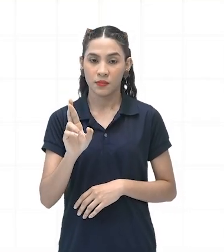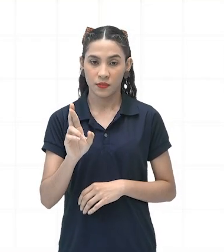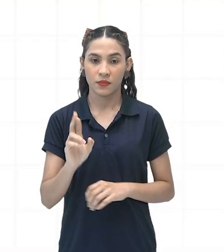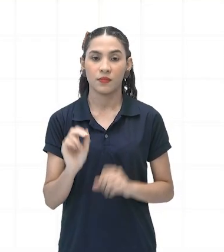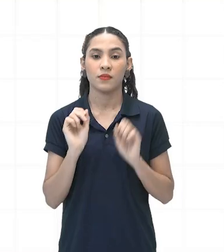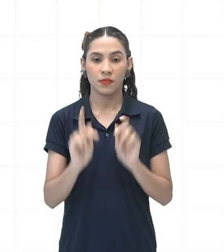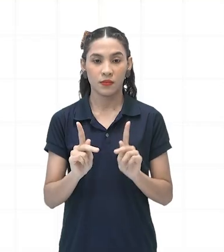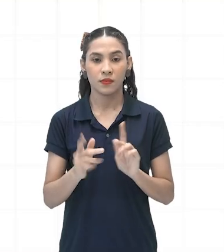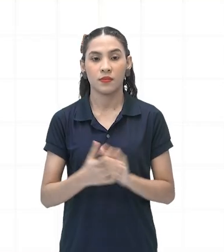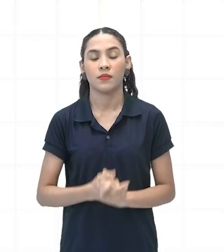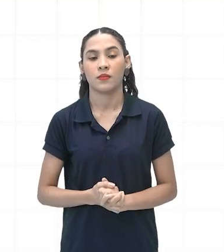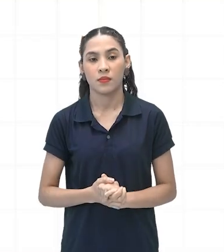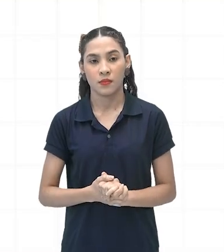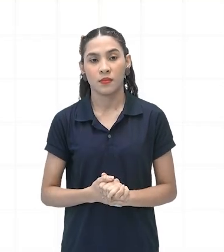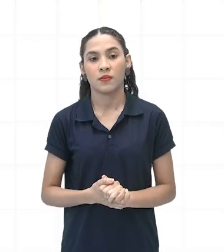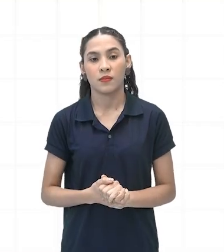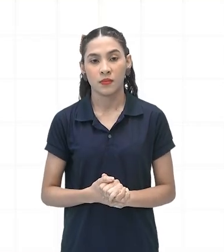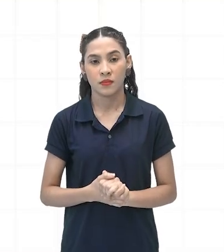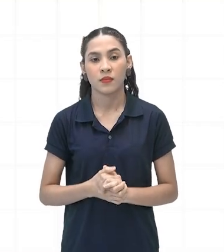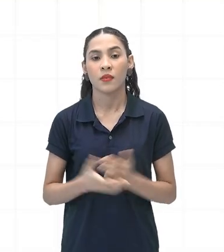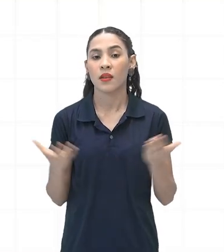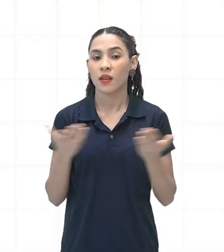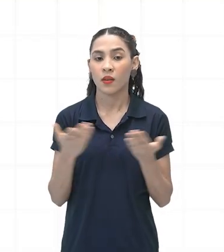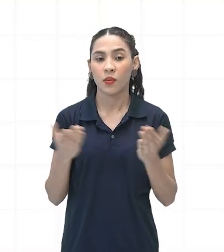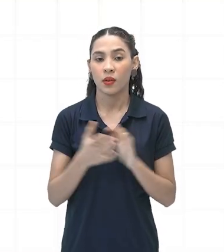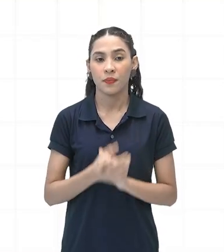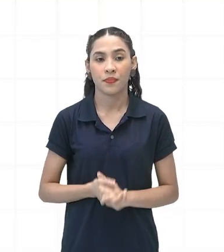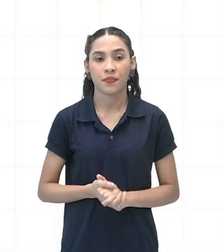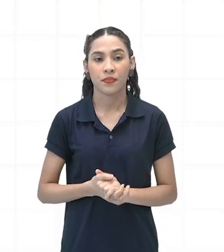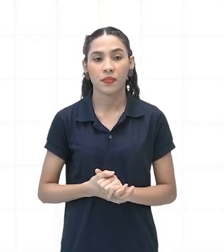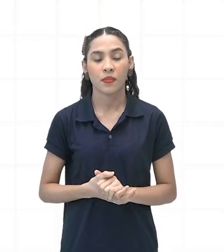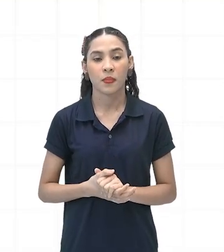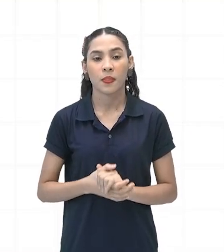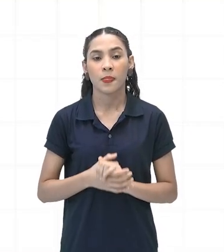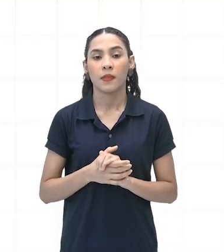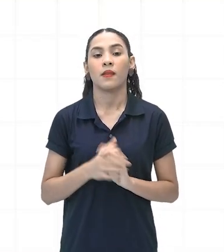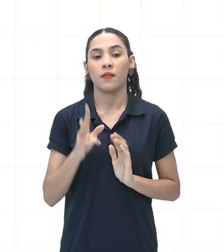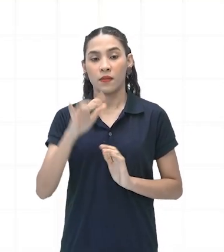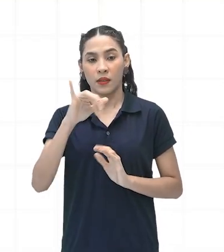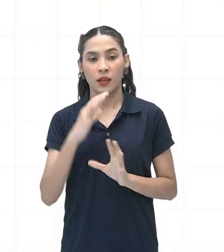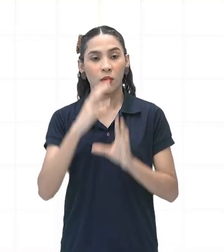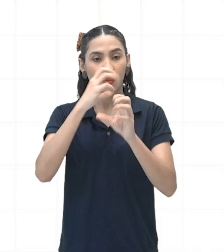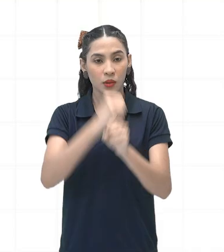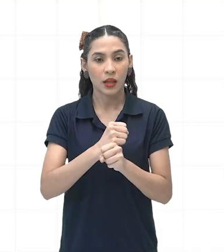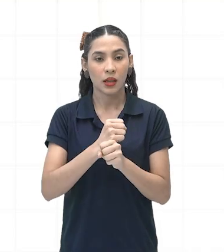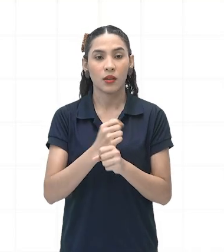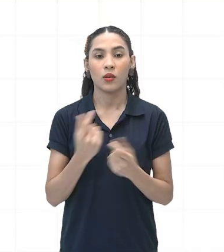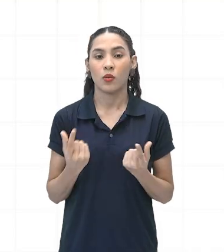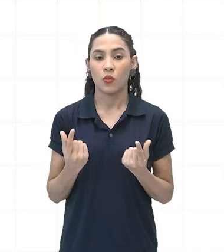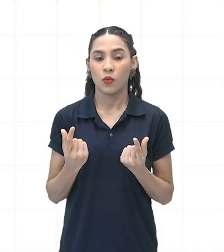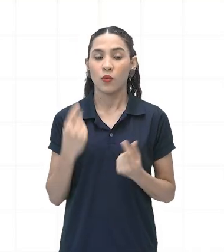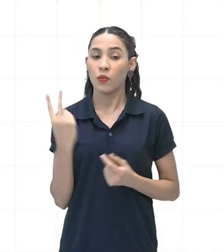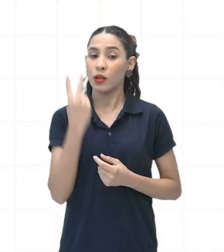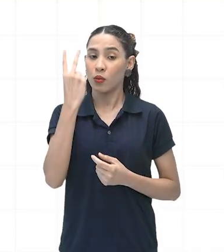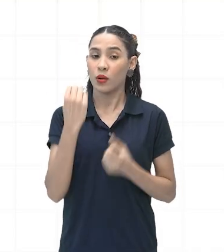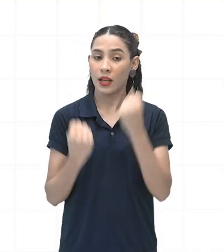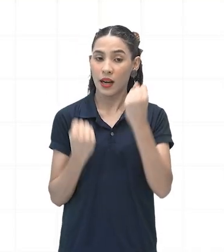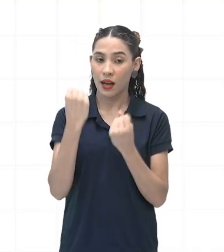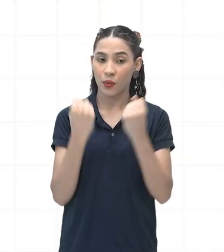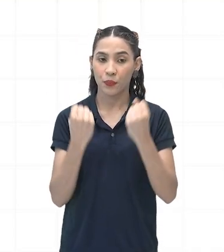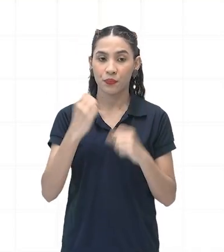4.480. Beleza? Tudo bem. E agora, professor, nós vamos calcular o preço do